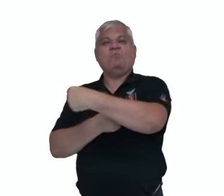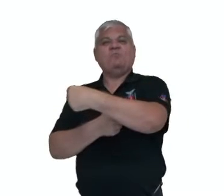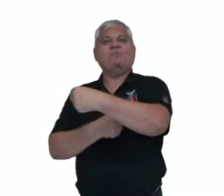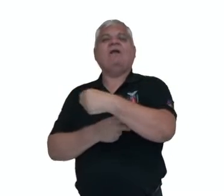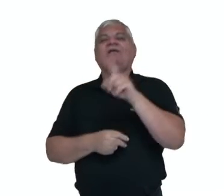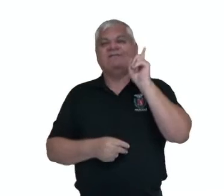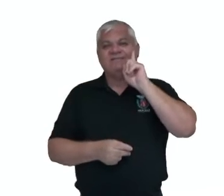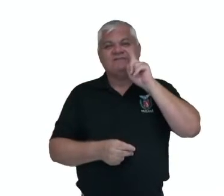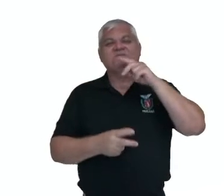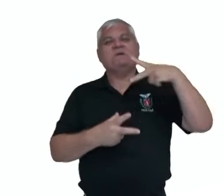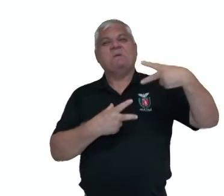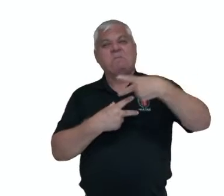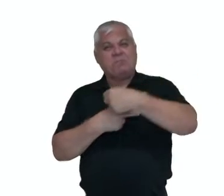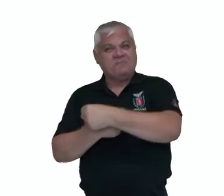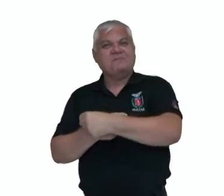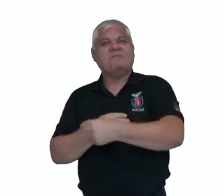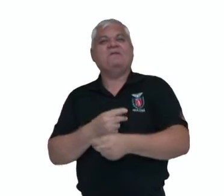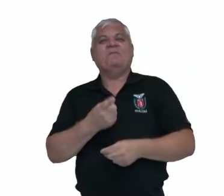Olímpicos de